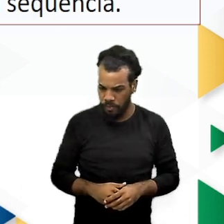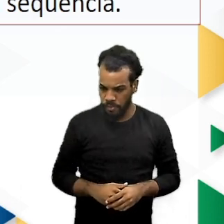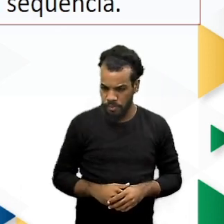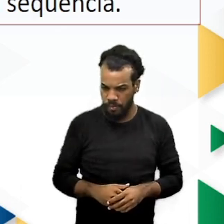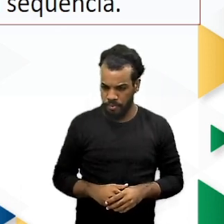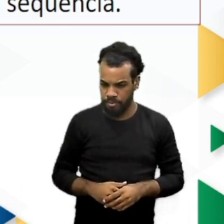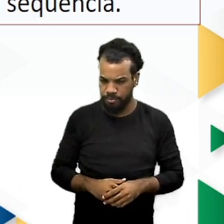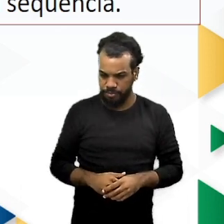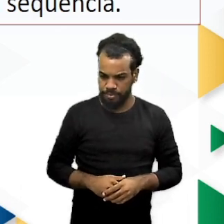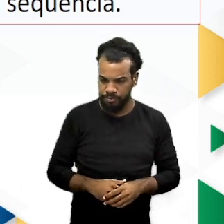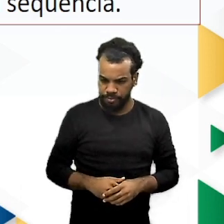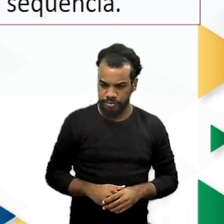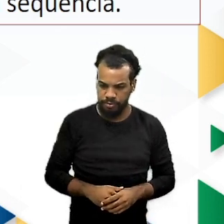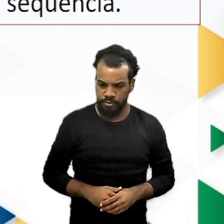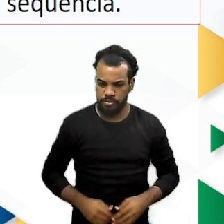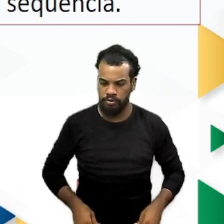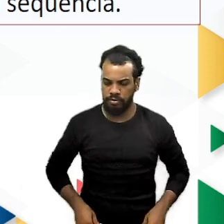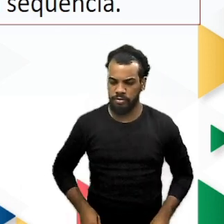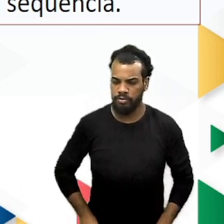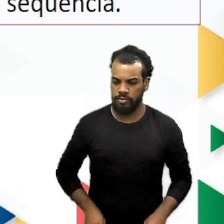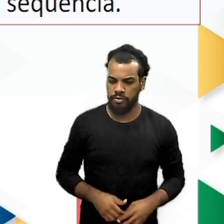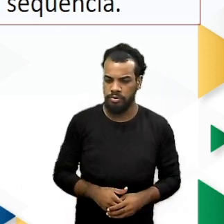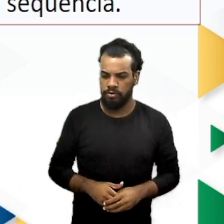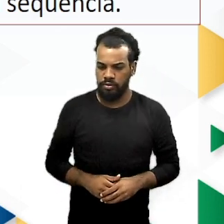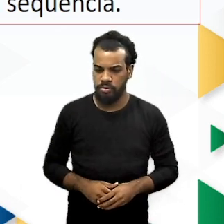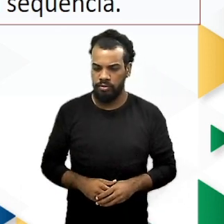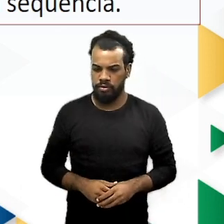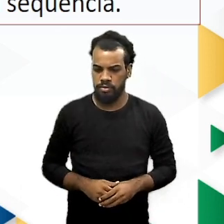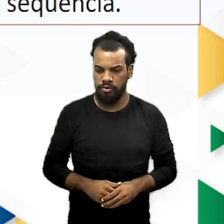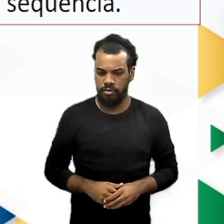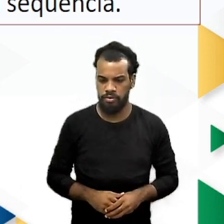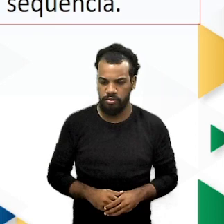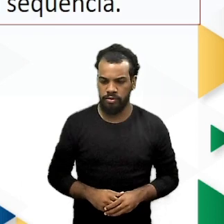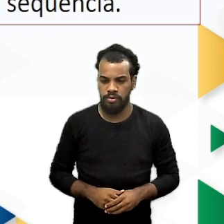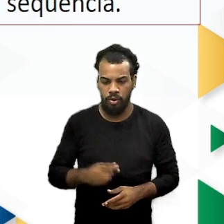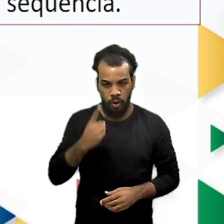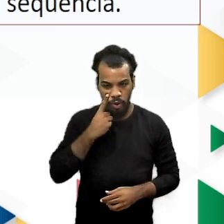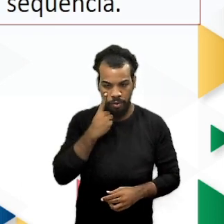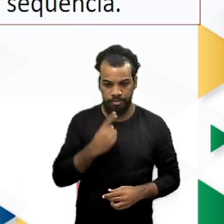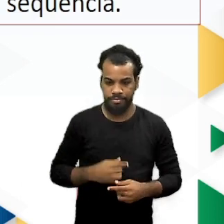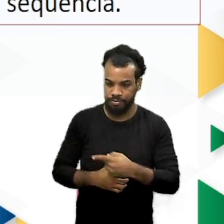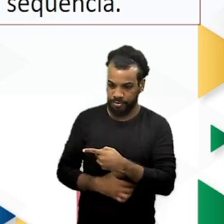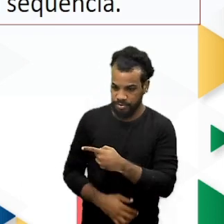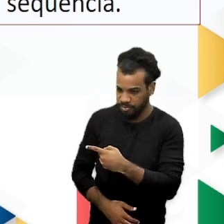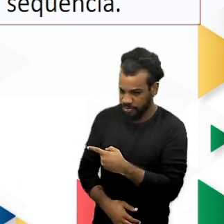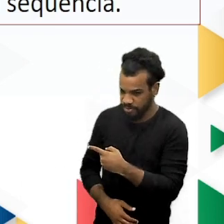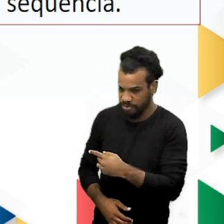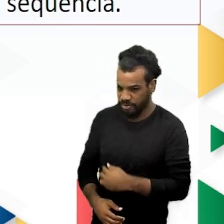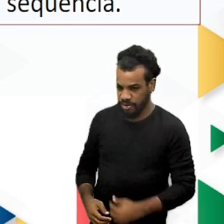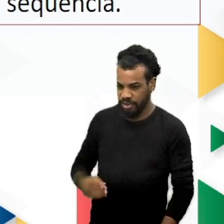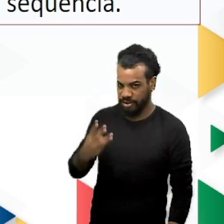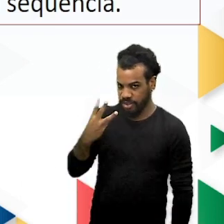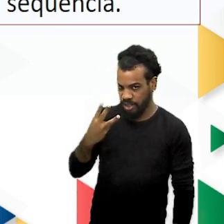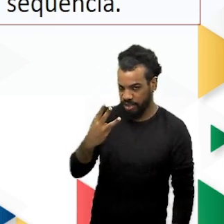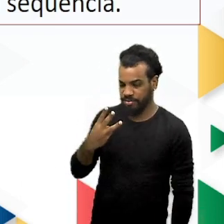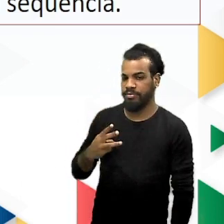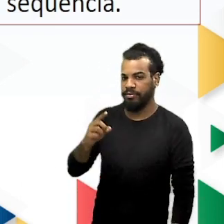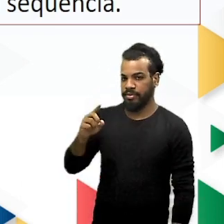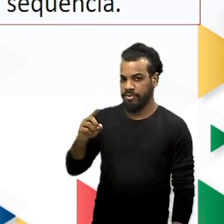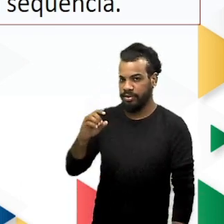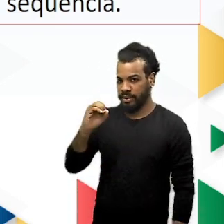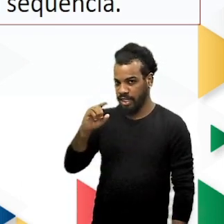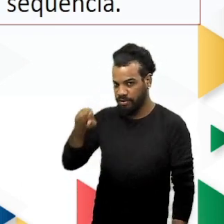vamos vir comigo. Exemplo de sequência. Observa aí, ó. 3, 0,5, 4 e menos